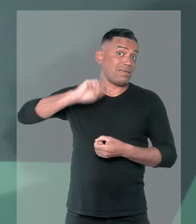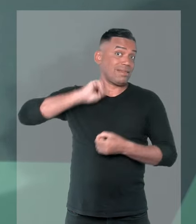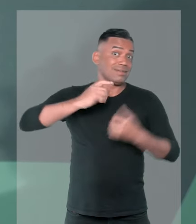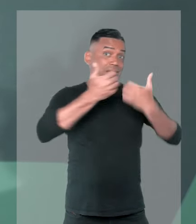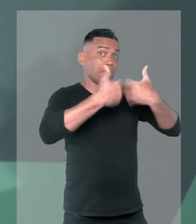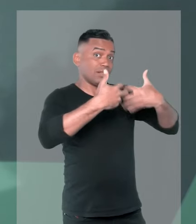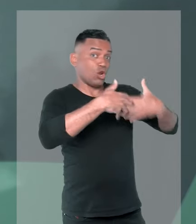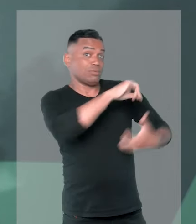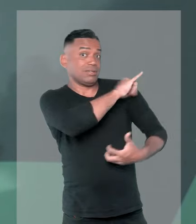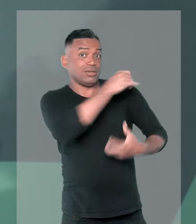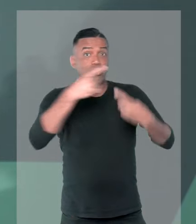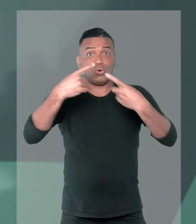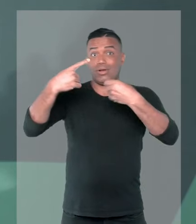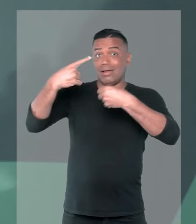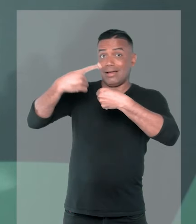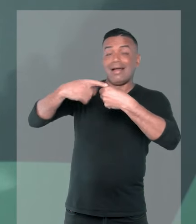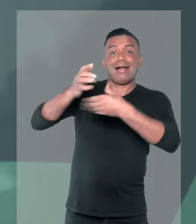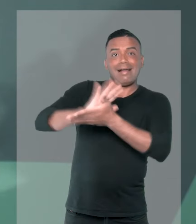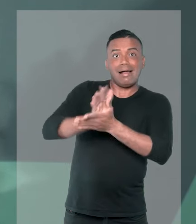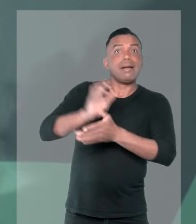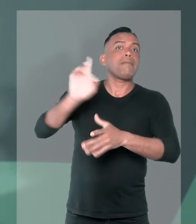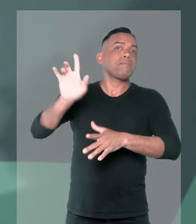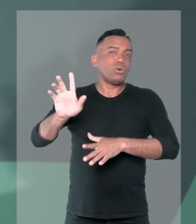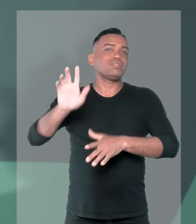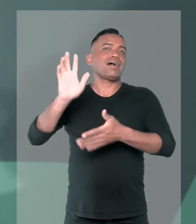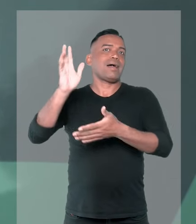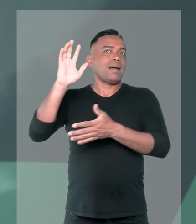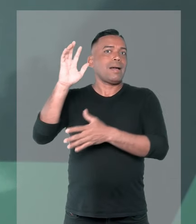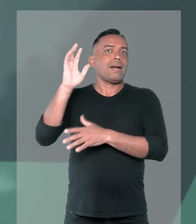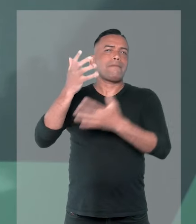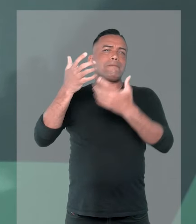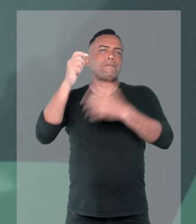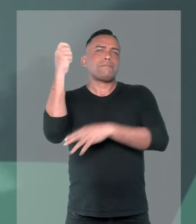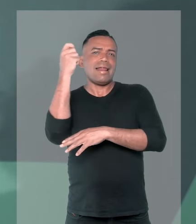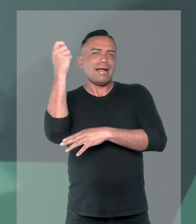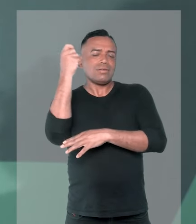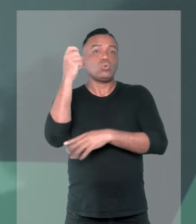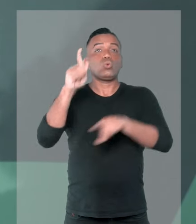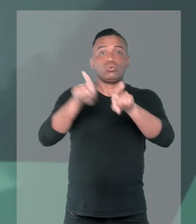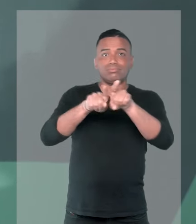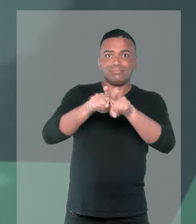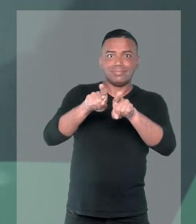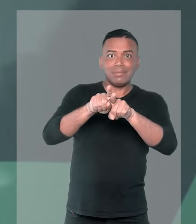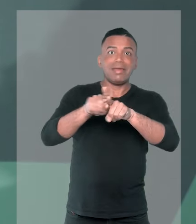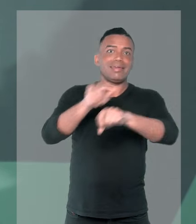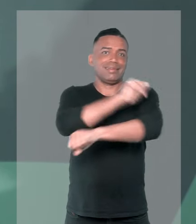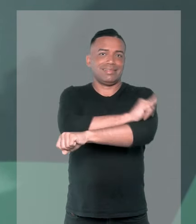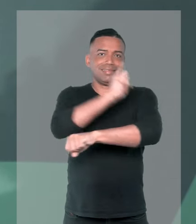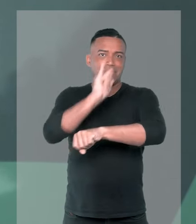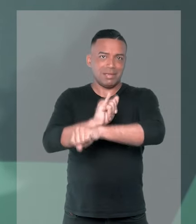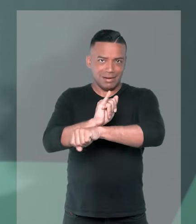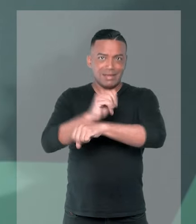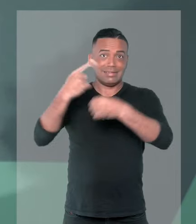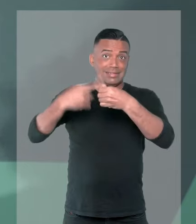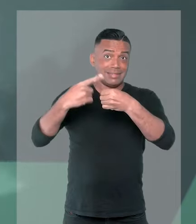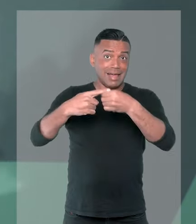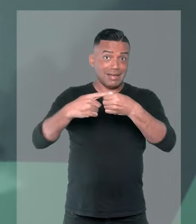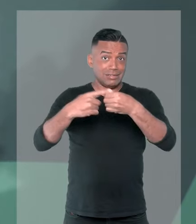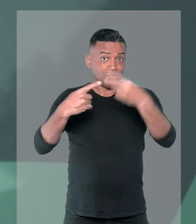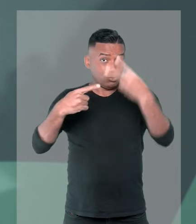para Paracatu entre 28 e 1eo de Setembro 28 de agosto e primo de Setembro e depois Itabira lá para